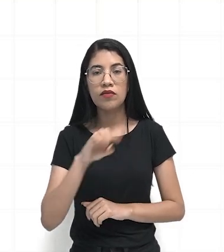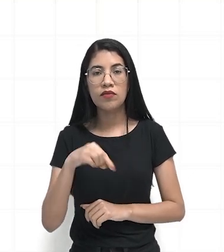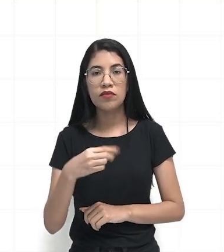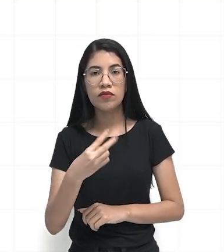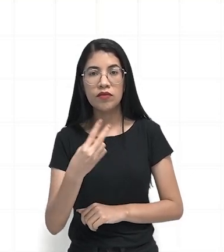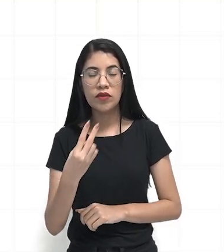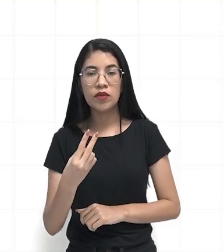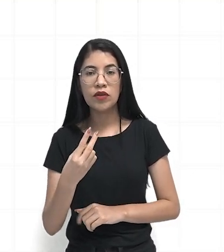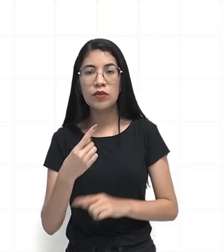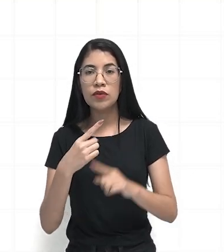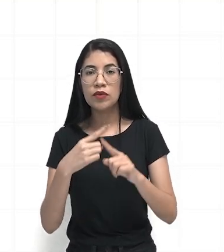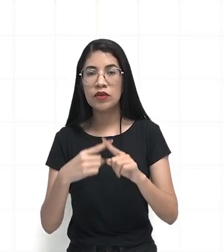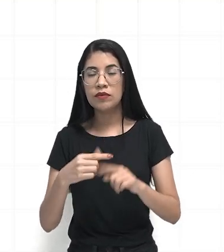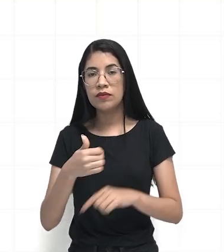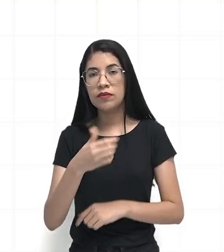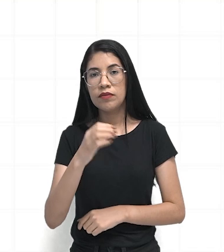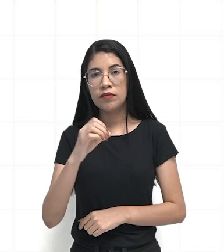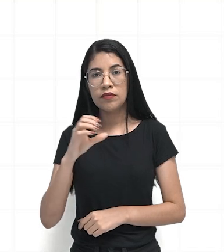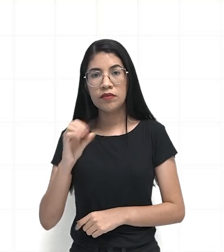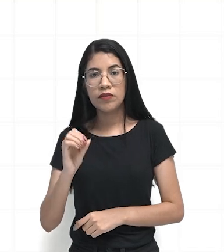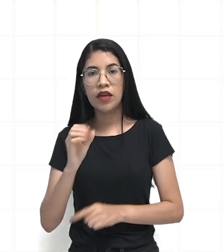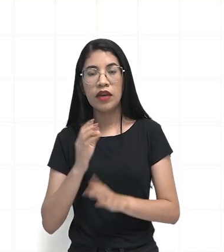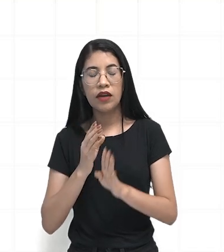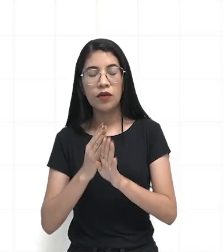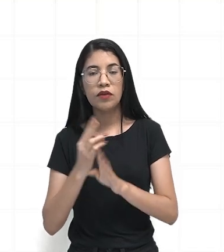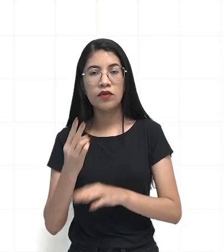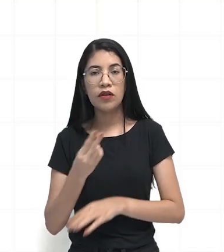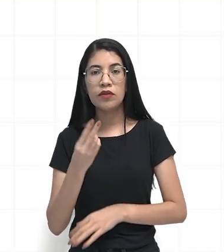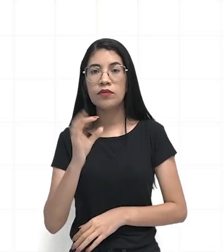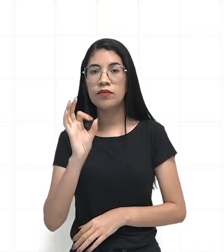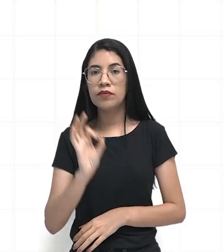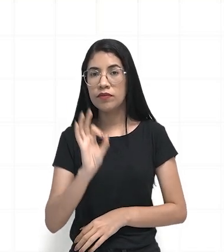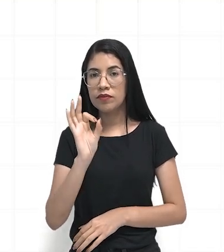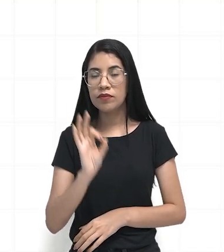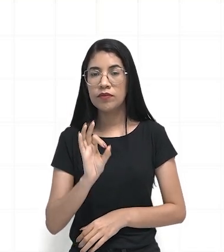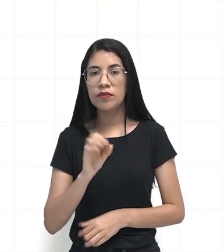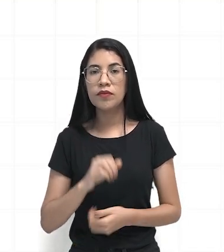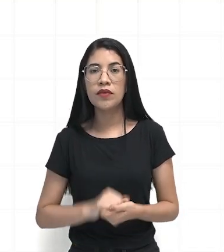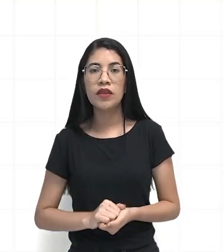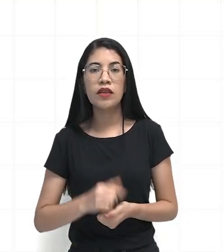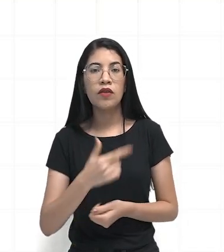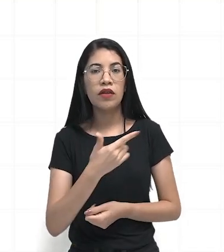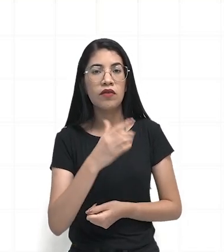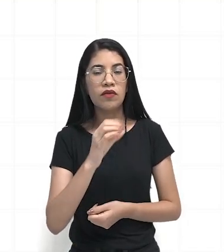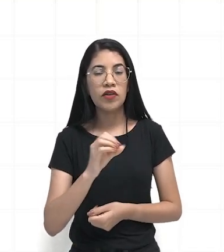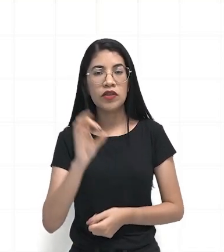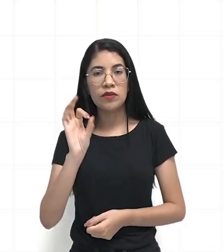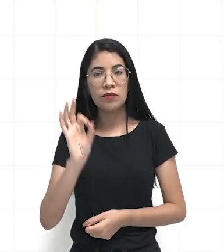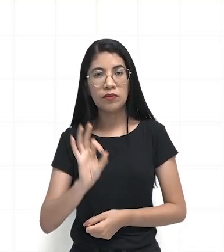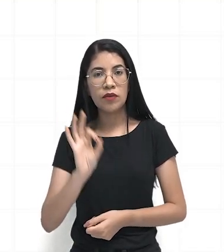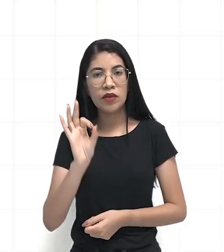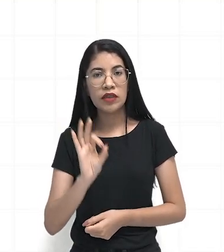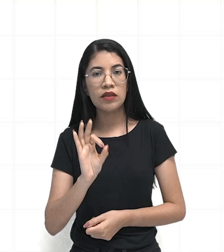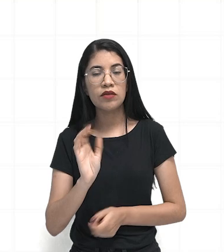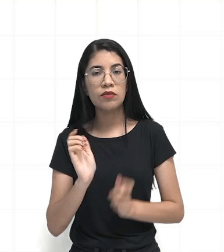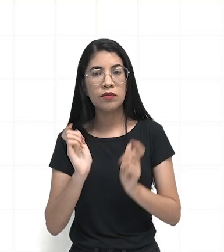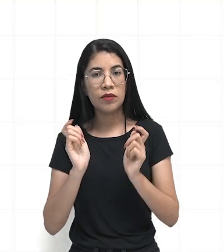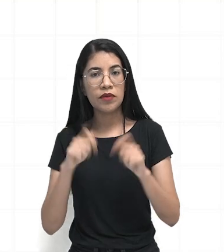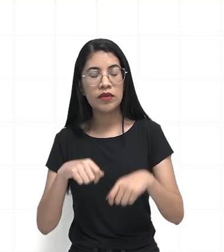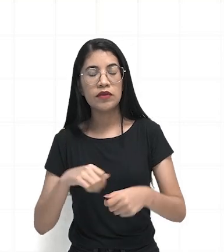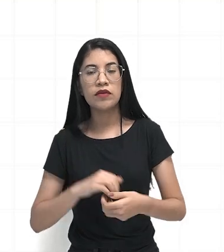0,2 multiplica por 100, que nós temos a porcentagem. Então, eu tenho aí 20% de chance, tá